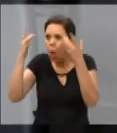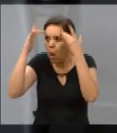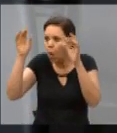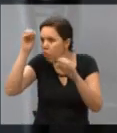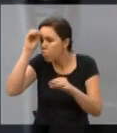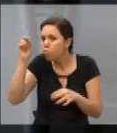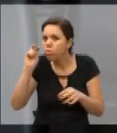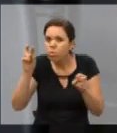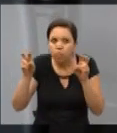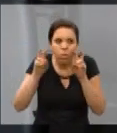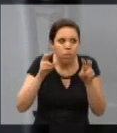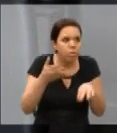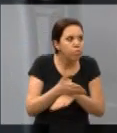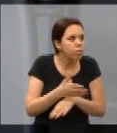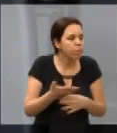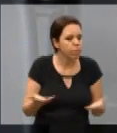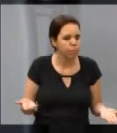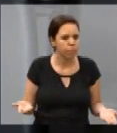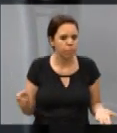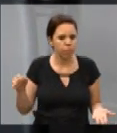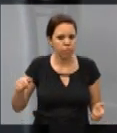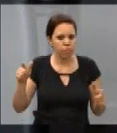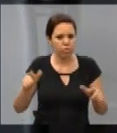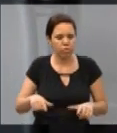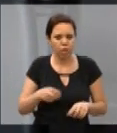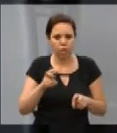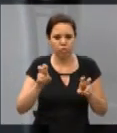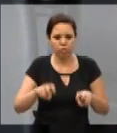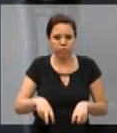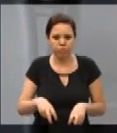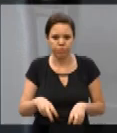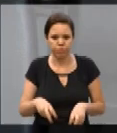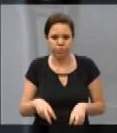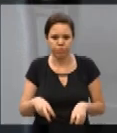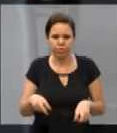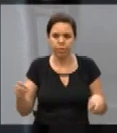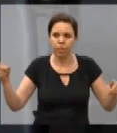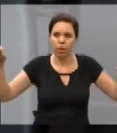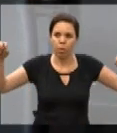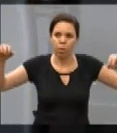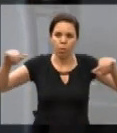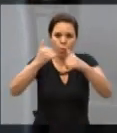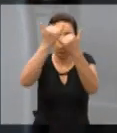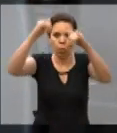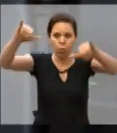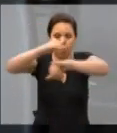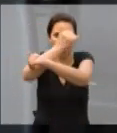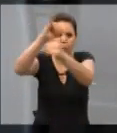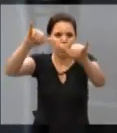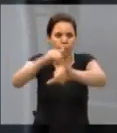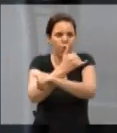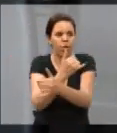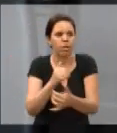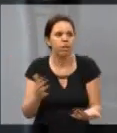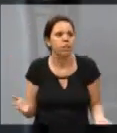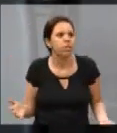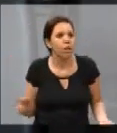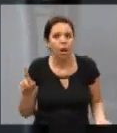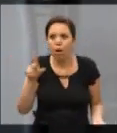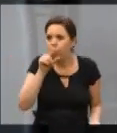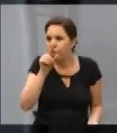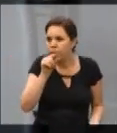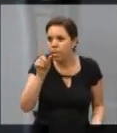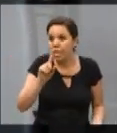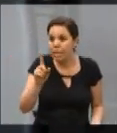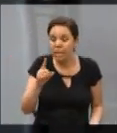entrou na sala, eu falei, ai, bom, aqui dá pra eu sentar e tal. De repente começou a passar uns negócios, eu falei, mas o que são esses pássaros? Eu falei, não, são pássaros,